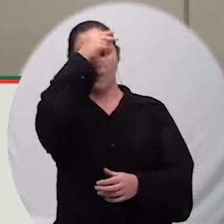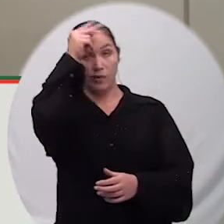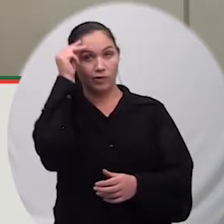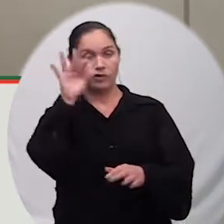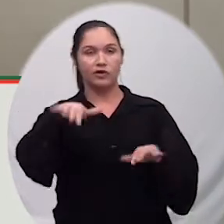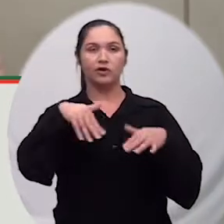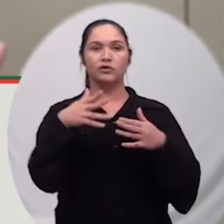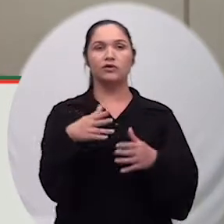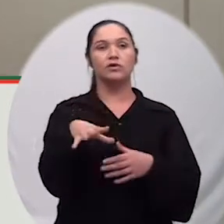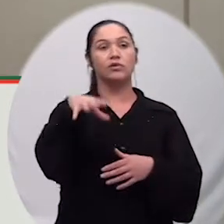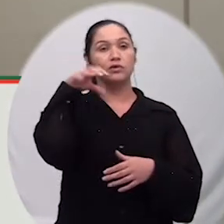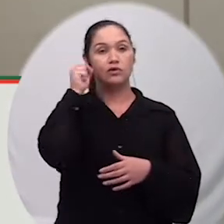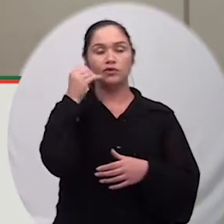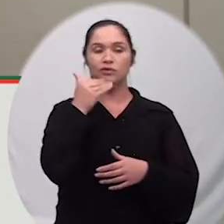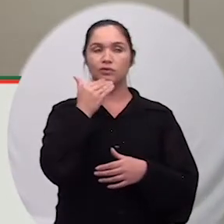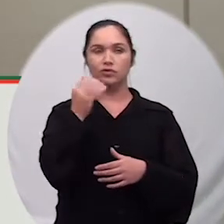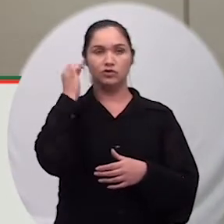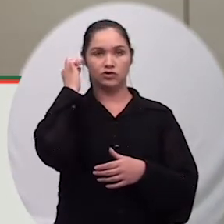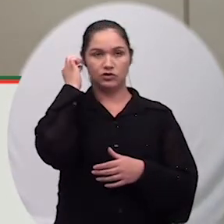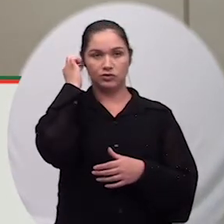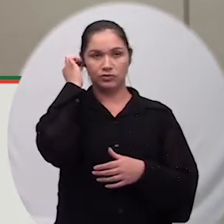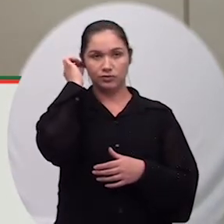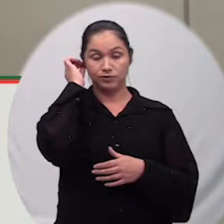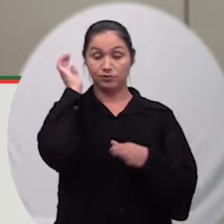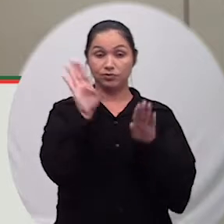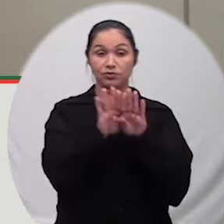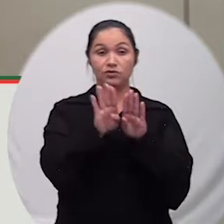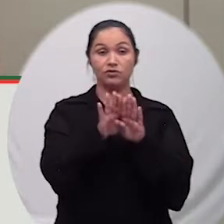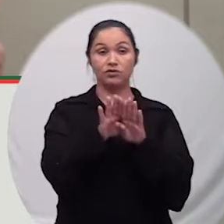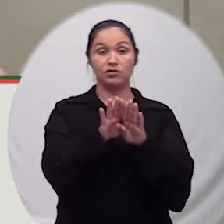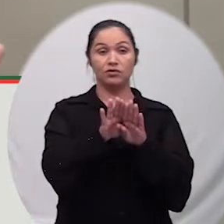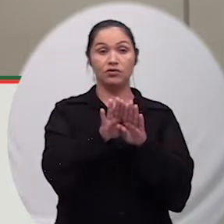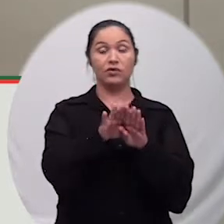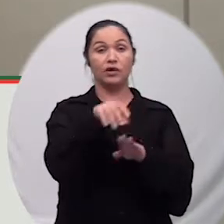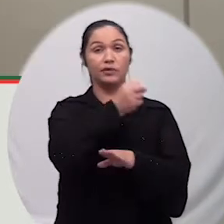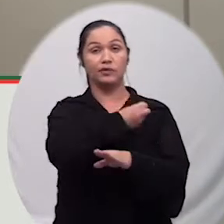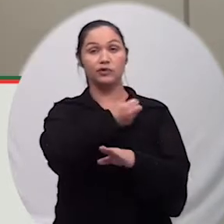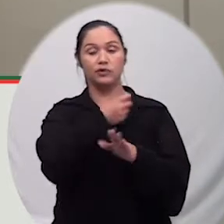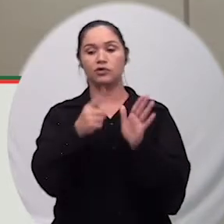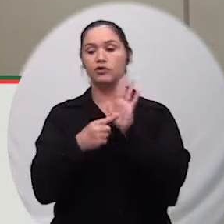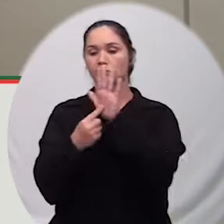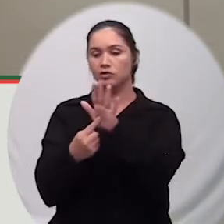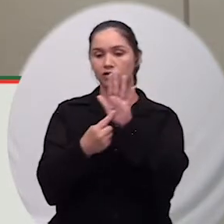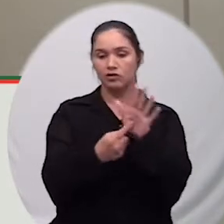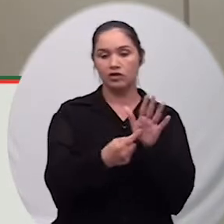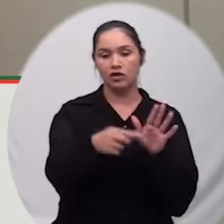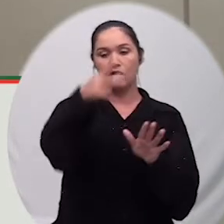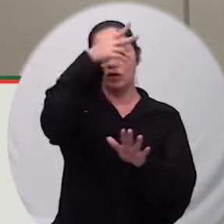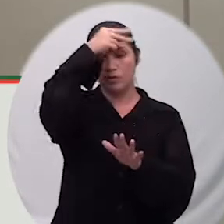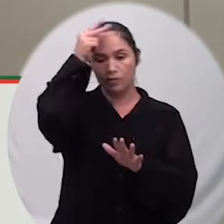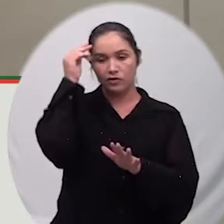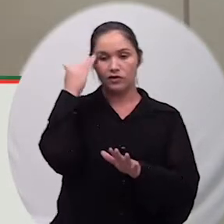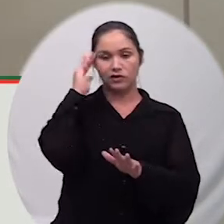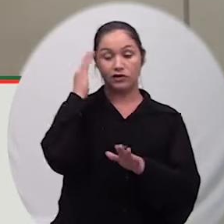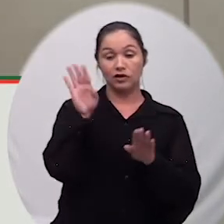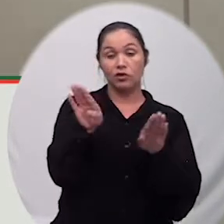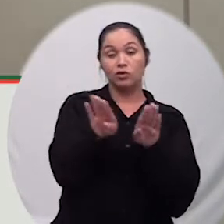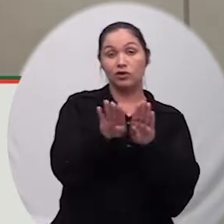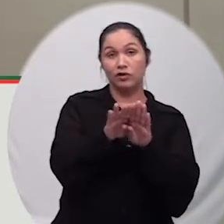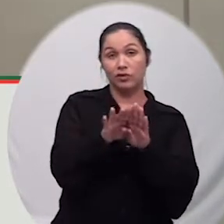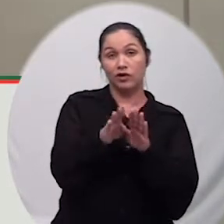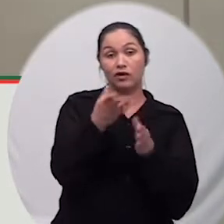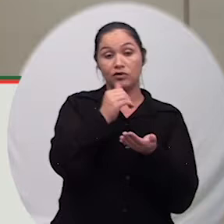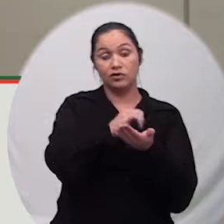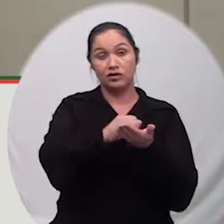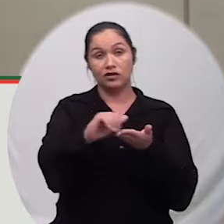reivindicação, levamos inclusive esses números para que o prefeito tivesse ciência, né, junto com o secretário da Fazenda, que foi o